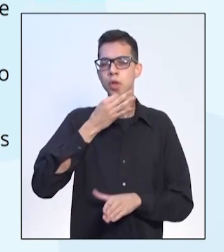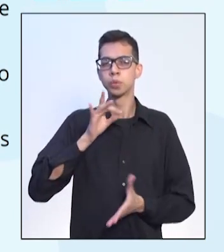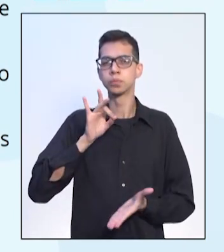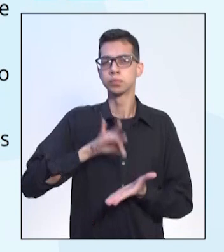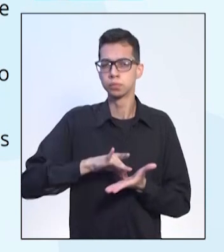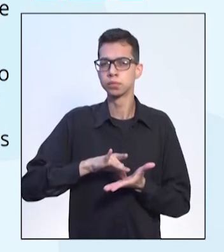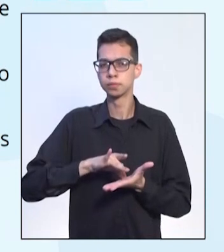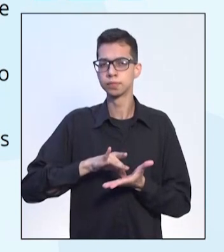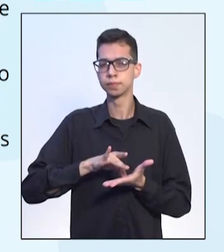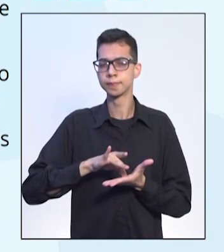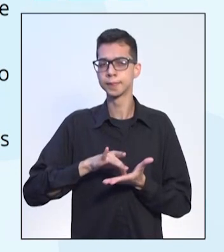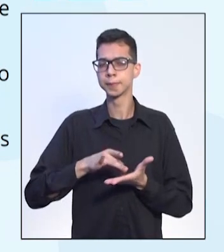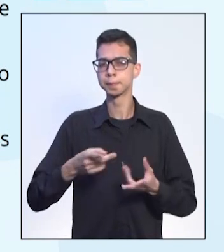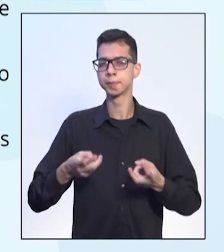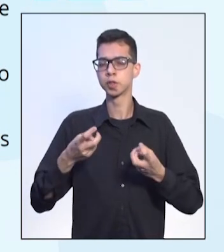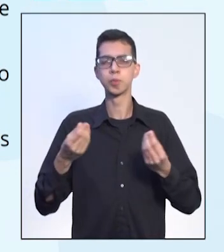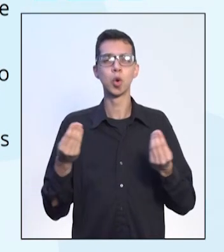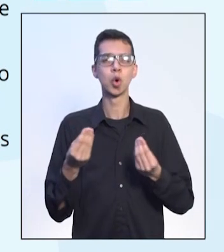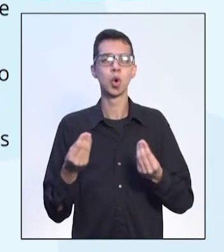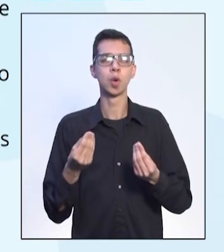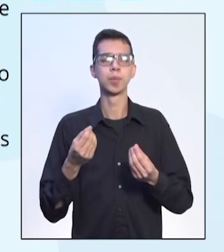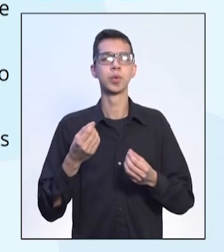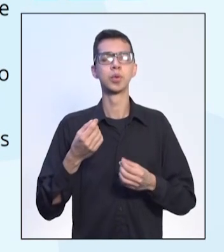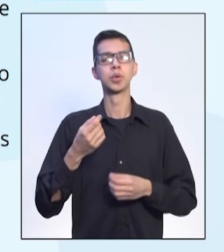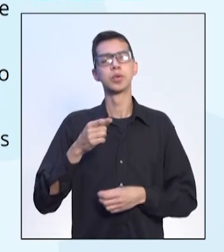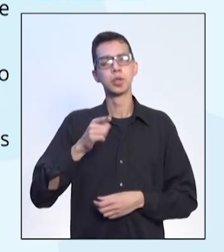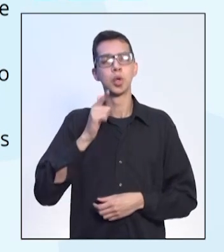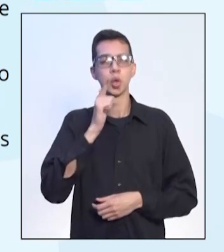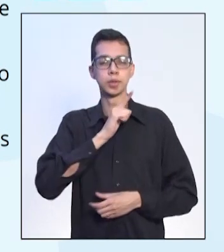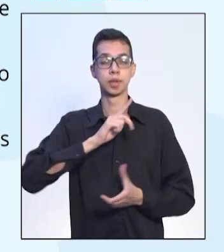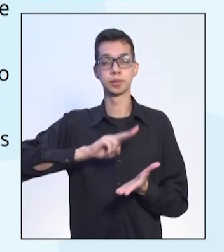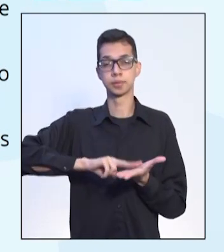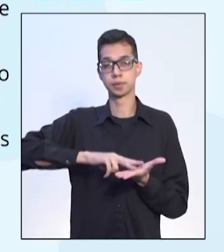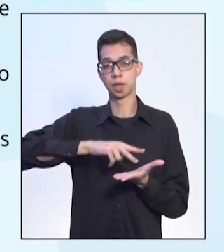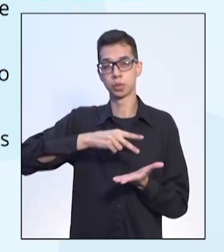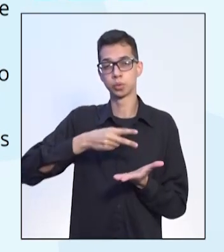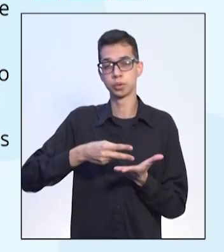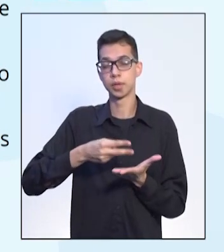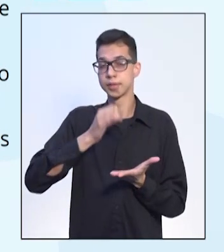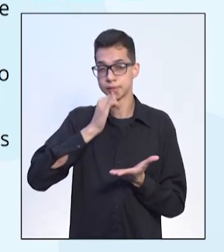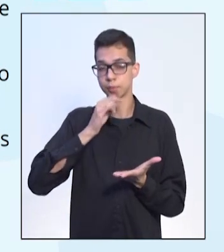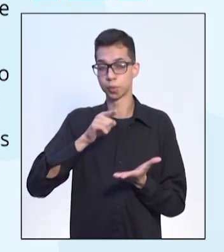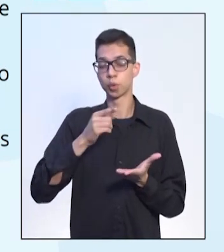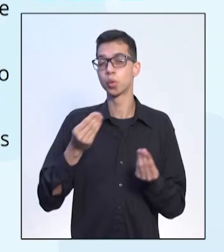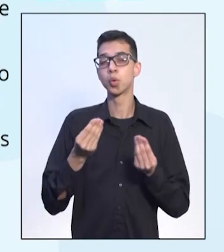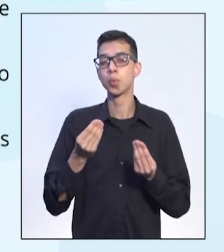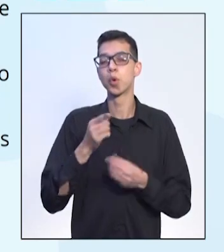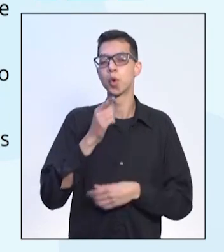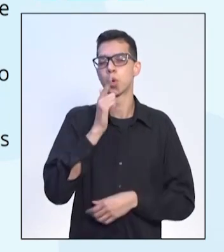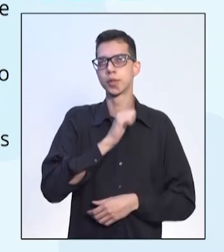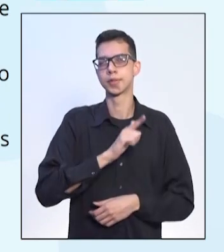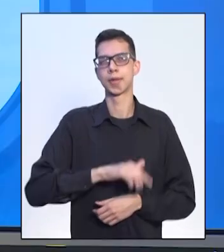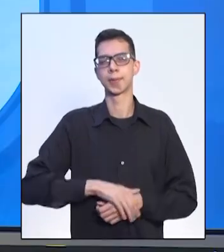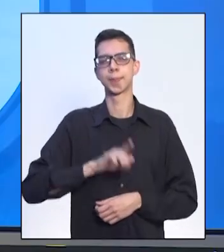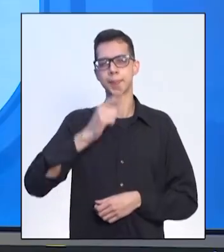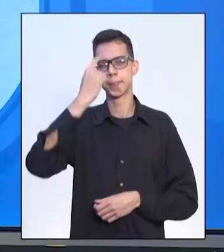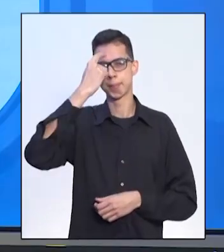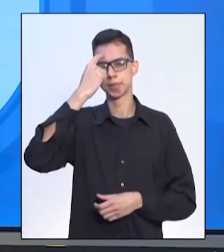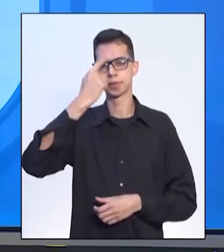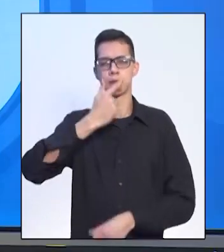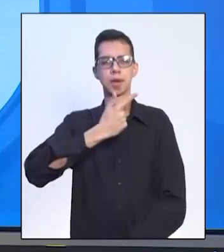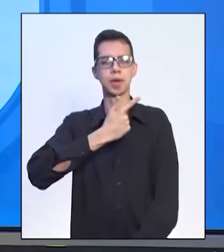reflexão crítica? E como você pode relacionar, traduzir em ações cidadãs concretas o respeito